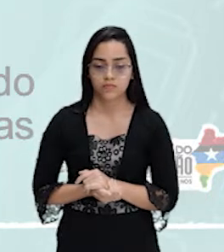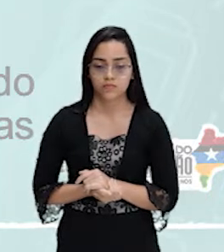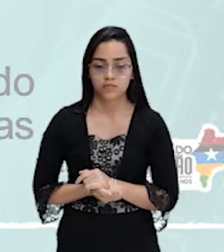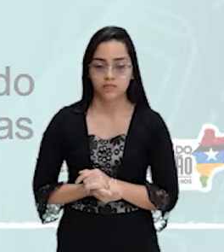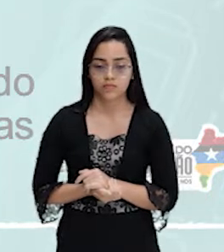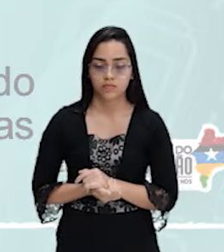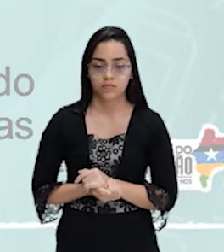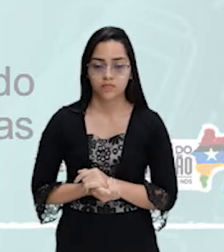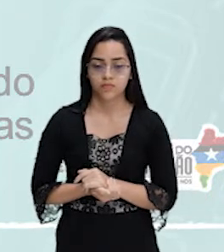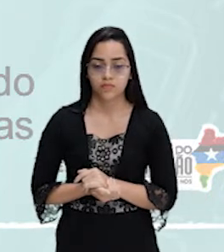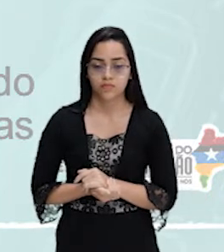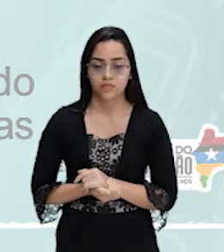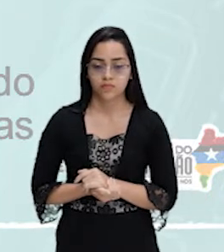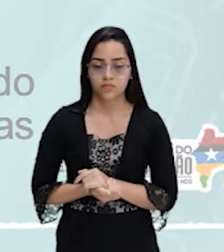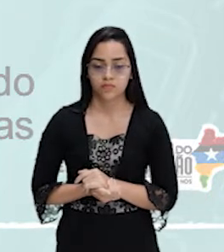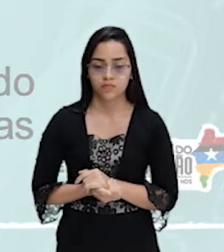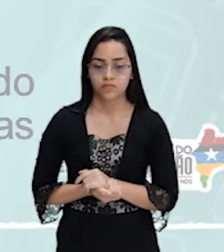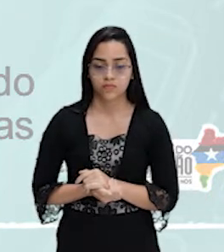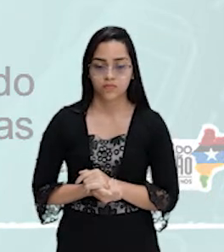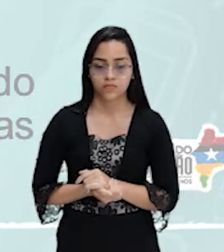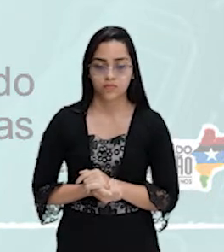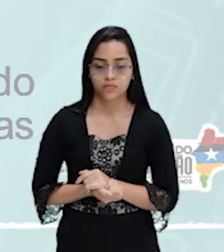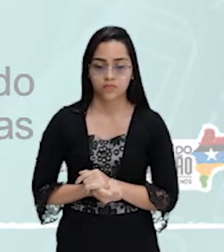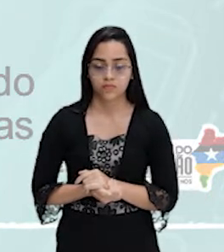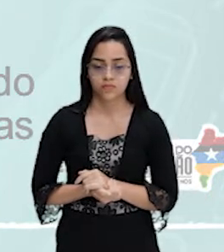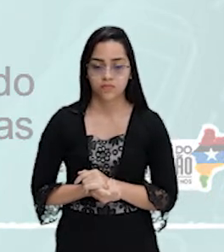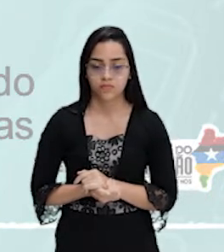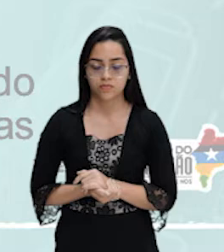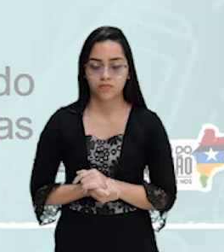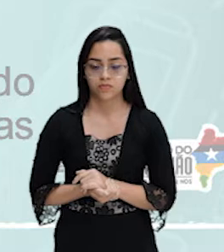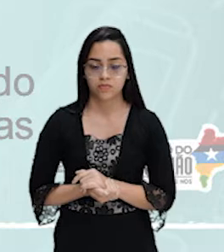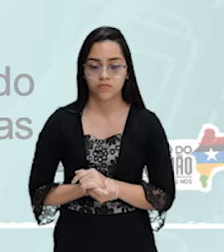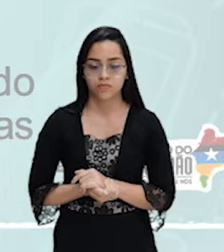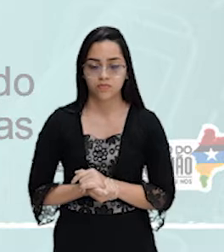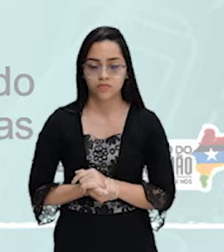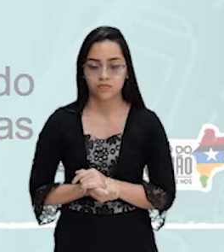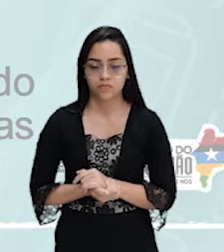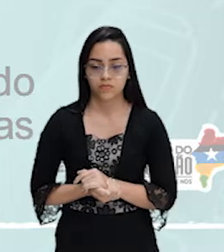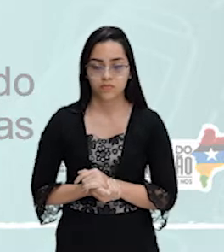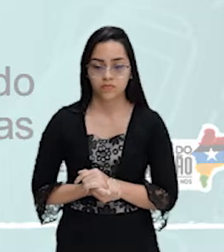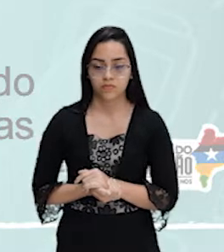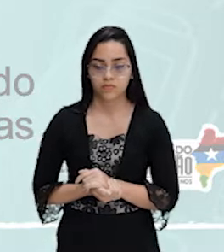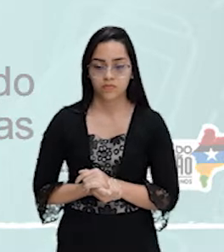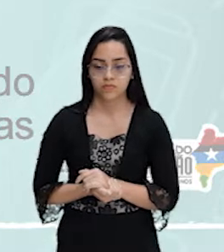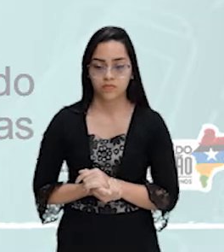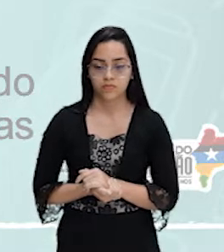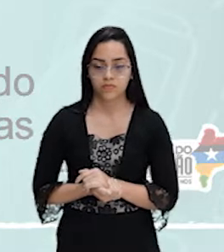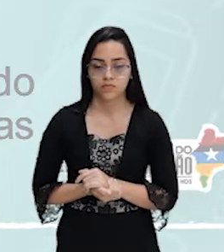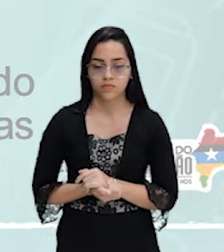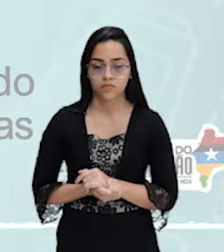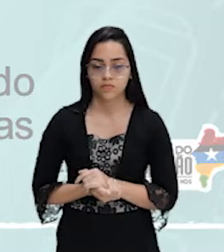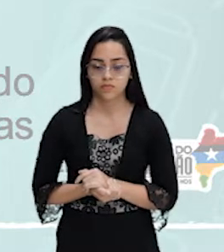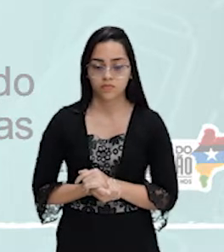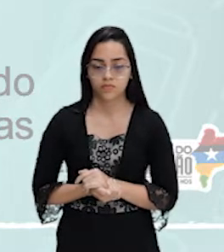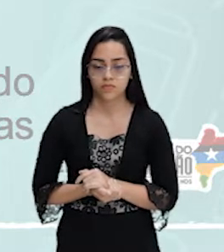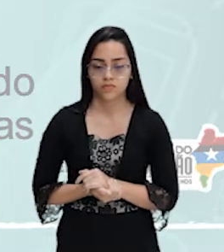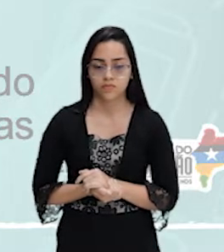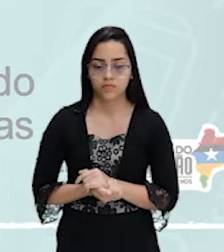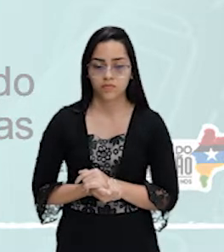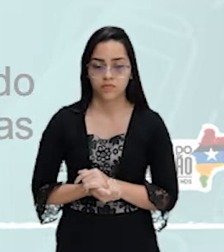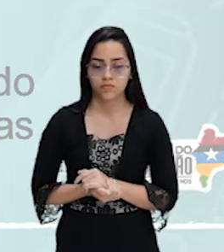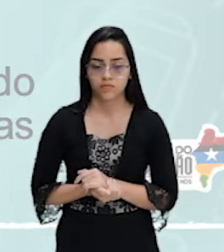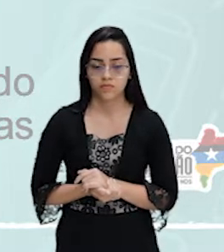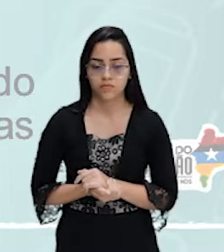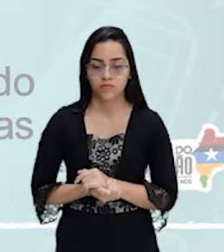O basalto ele fluiu, e inundou a área criada por um imenso impacto, certo? Como